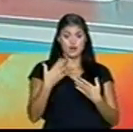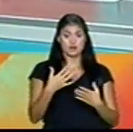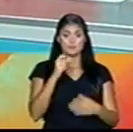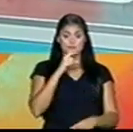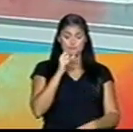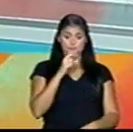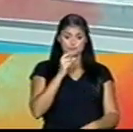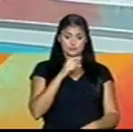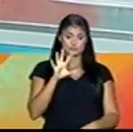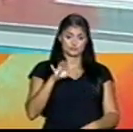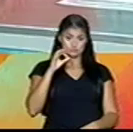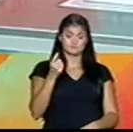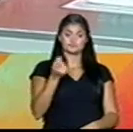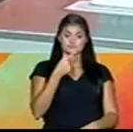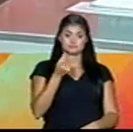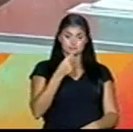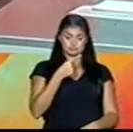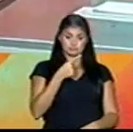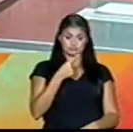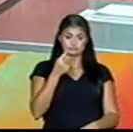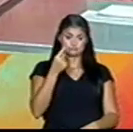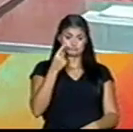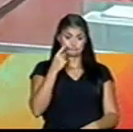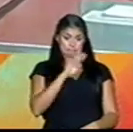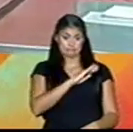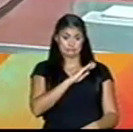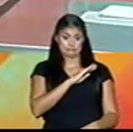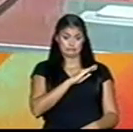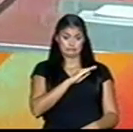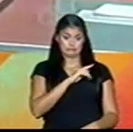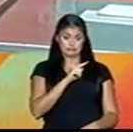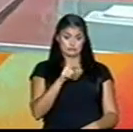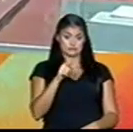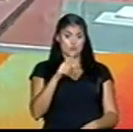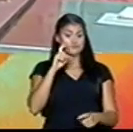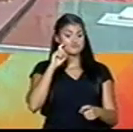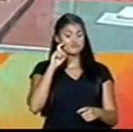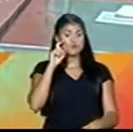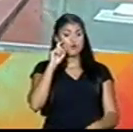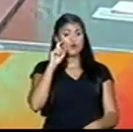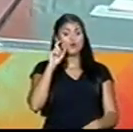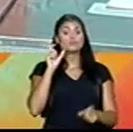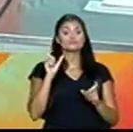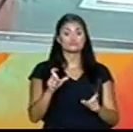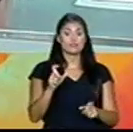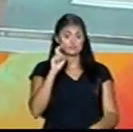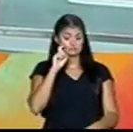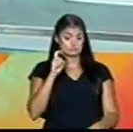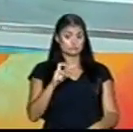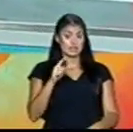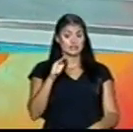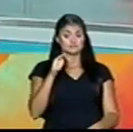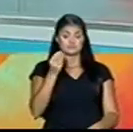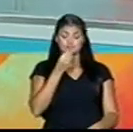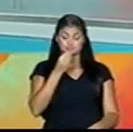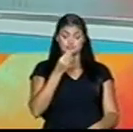se queres ir pela medicação, vamos ver se ou a primeira parte é ver se consegues controlar através da alimentação. Pronto,